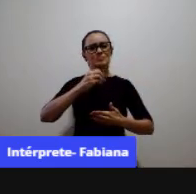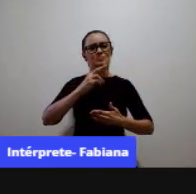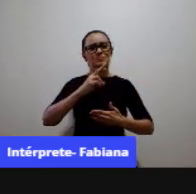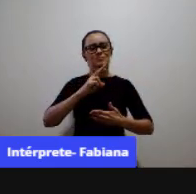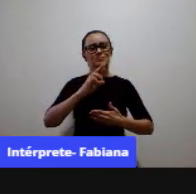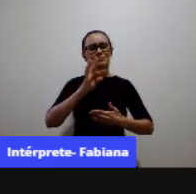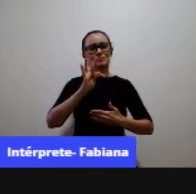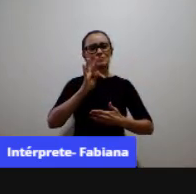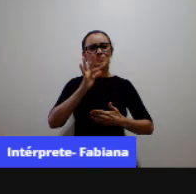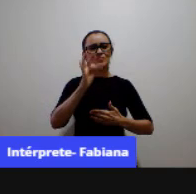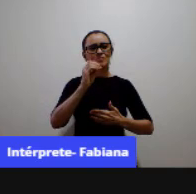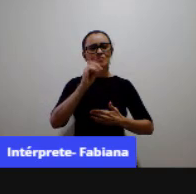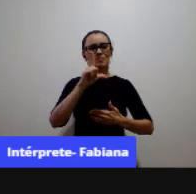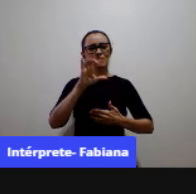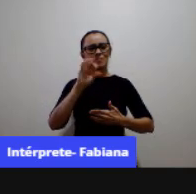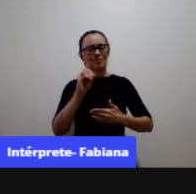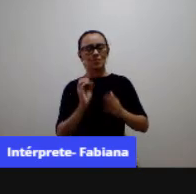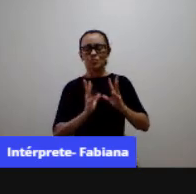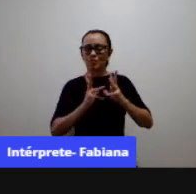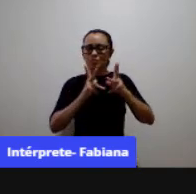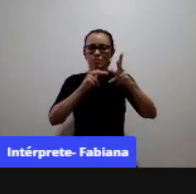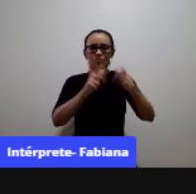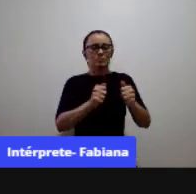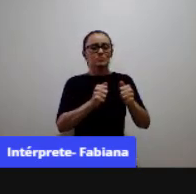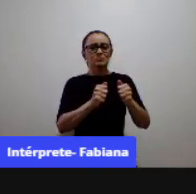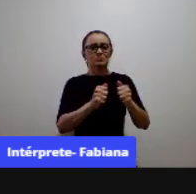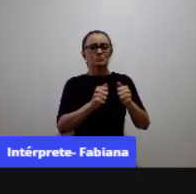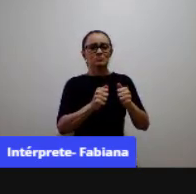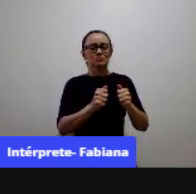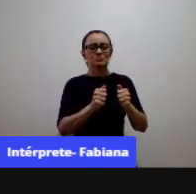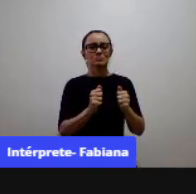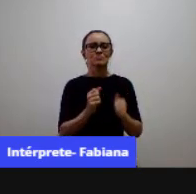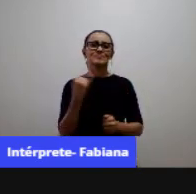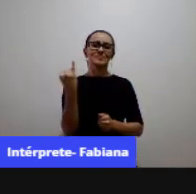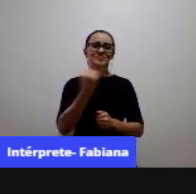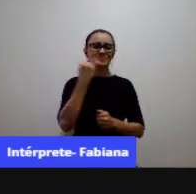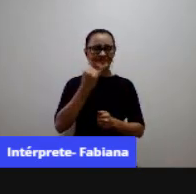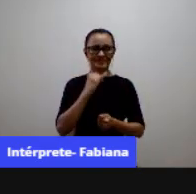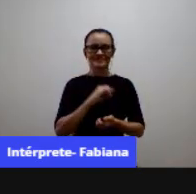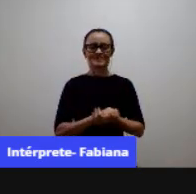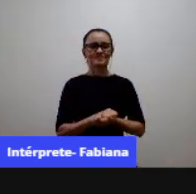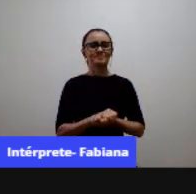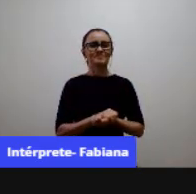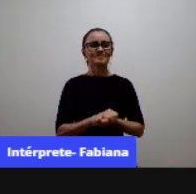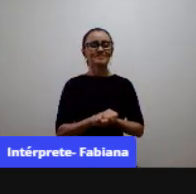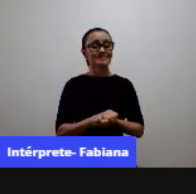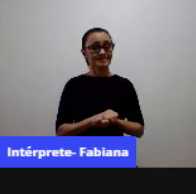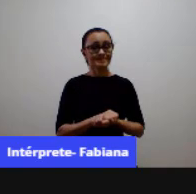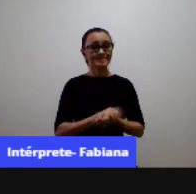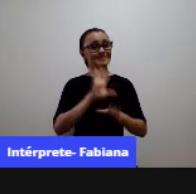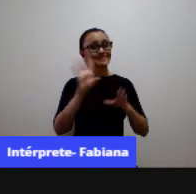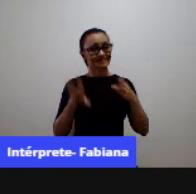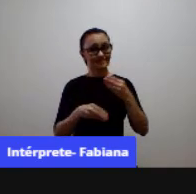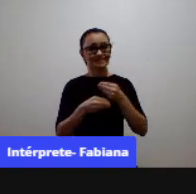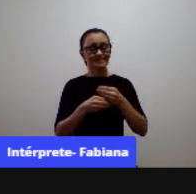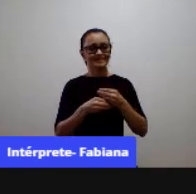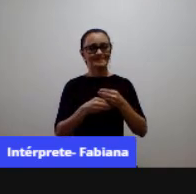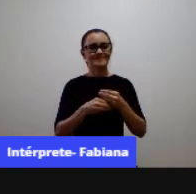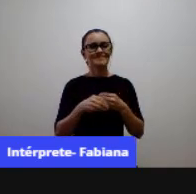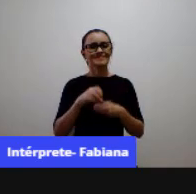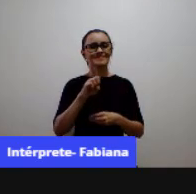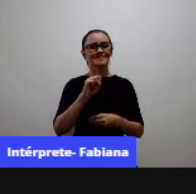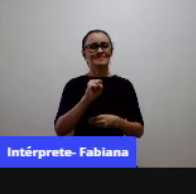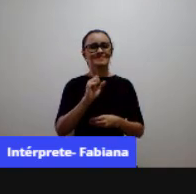execução, mas todos são importantes. Quer falar alguma coisa sobre esses níveis, Sandra? Não,